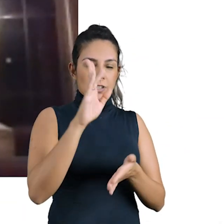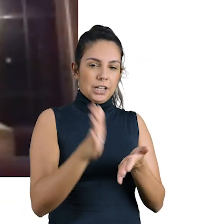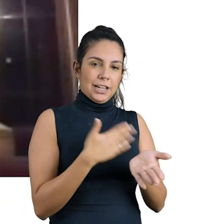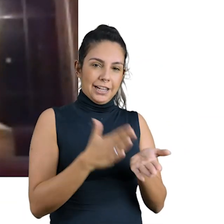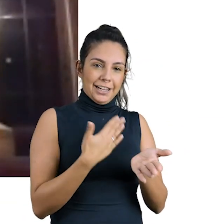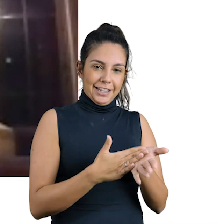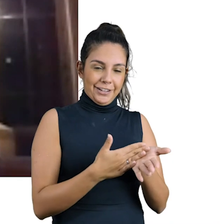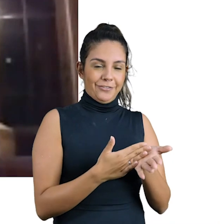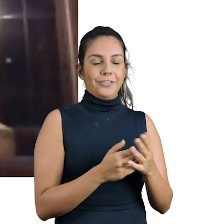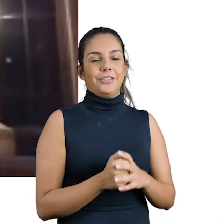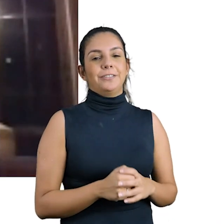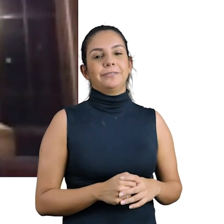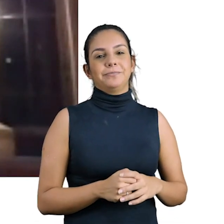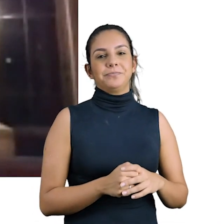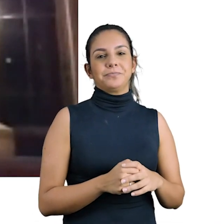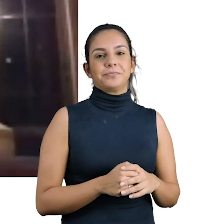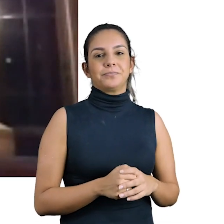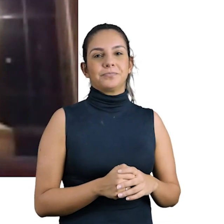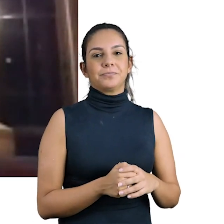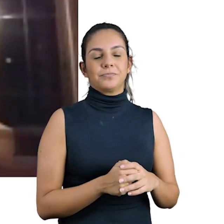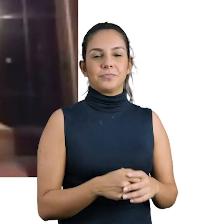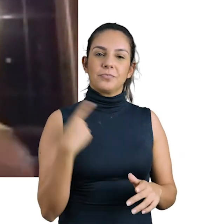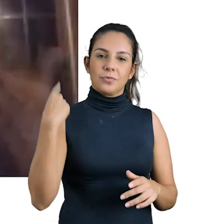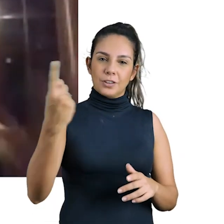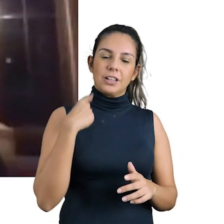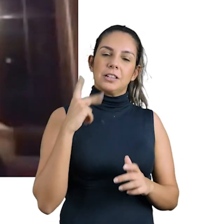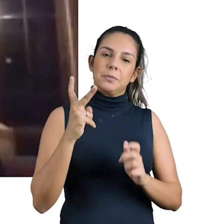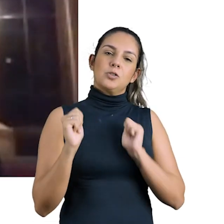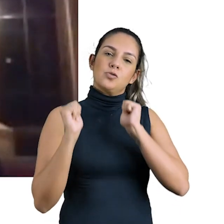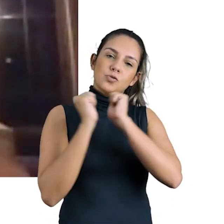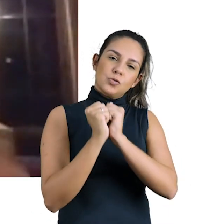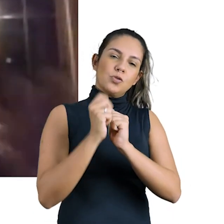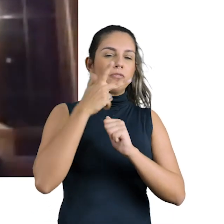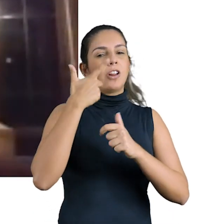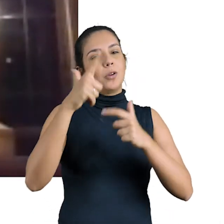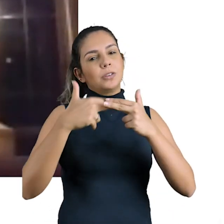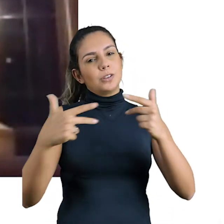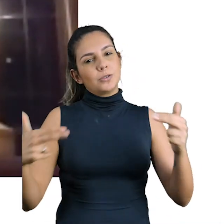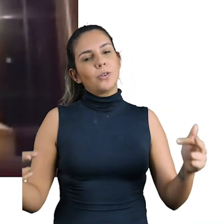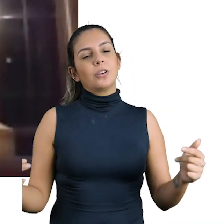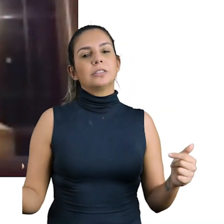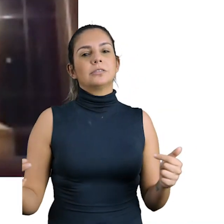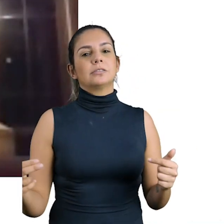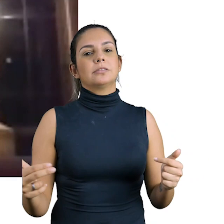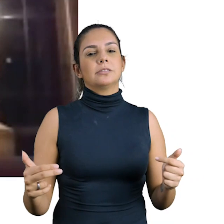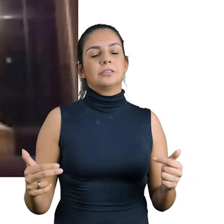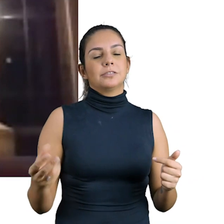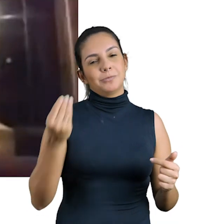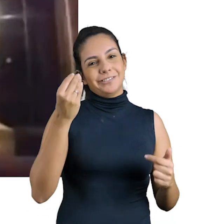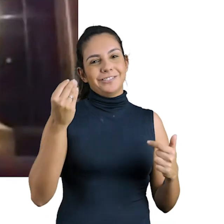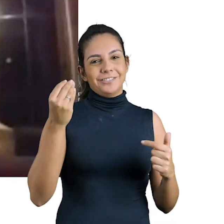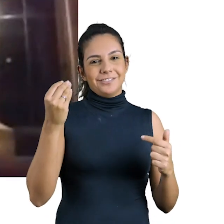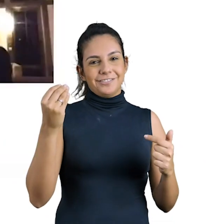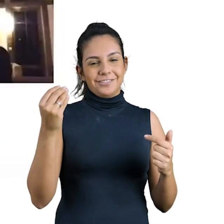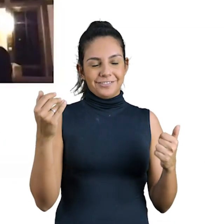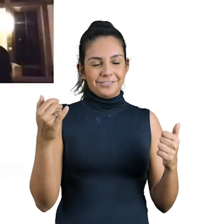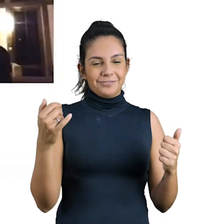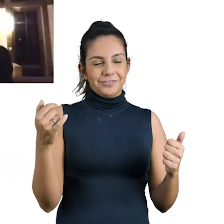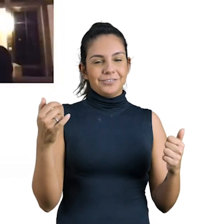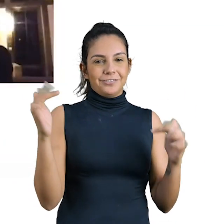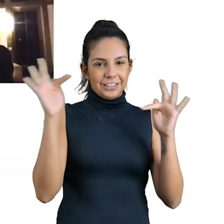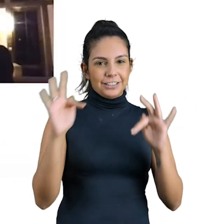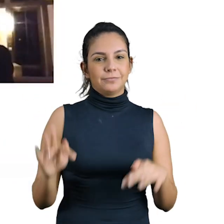pretexto, sabe? Ou seja, um pretexto para a gente estar junto, falar de outras coisas. Então, isso que fica tão divertido, né? Pois